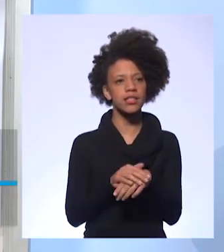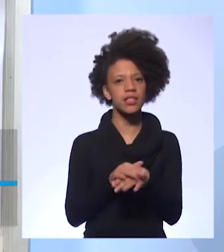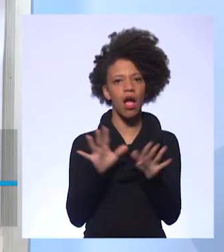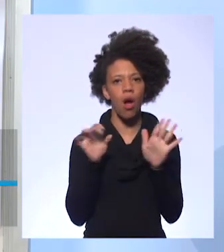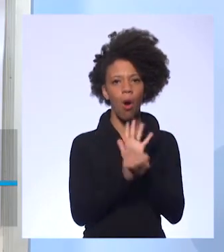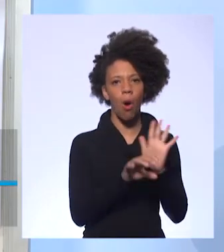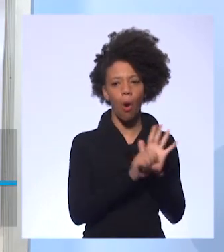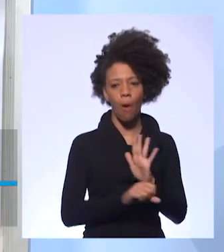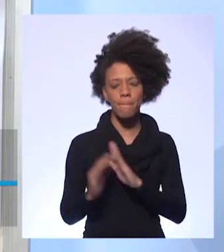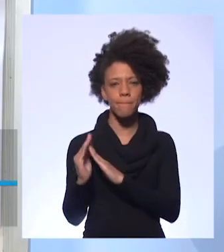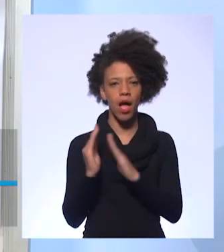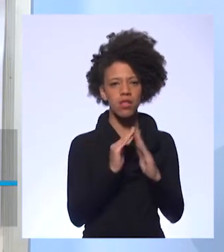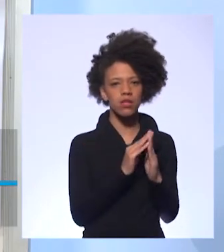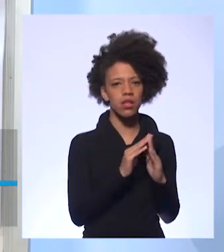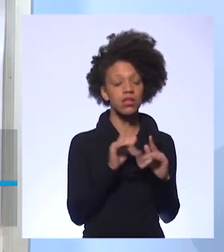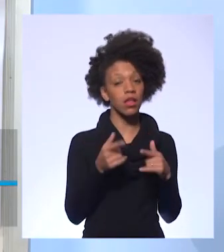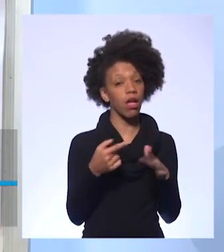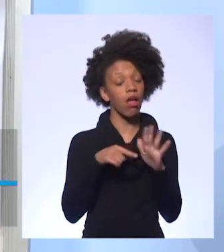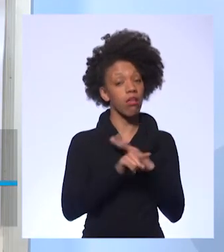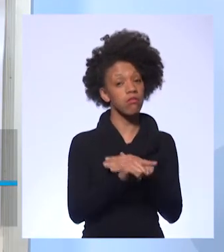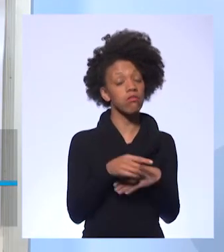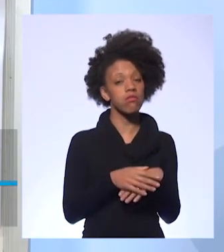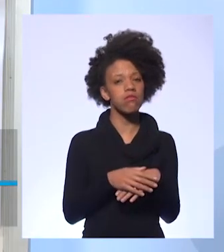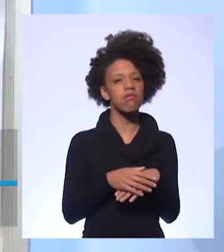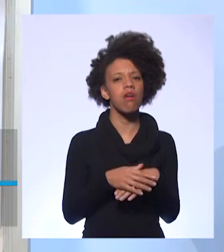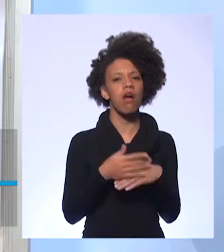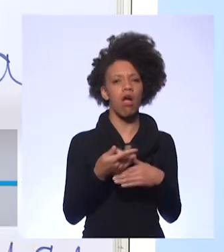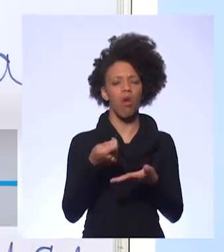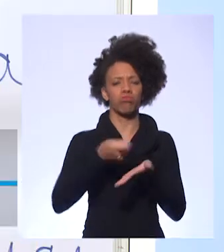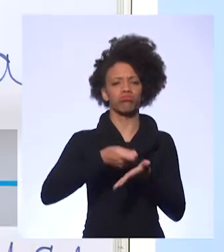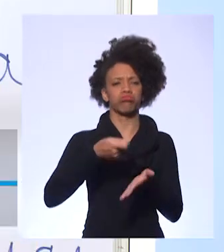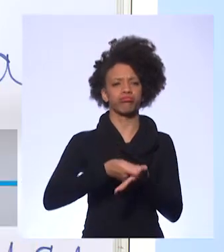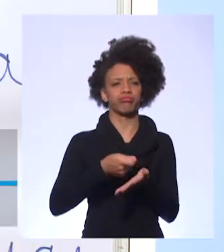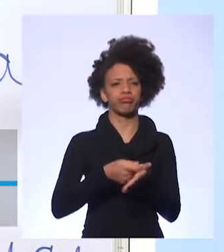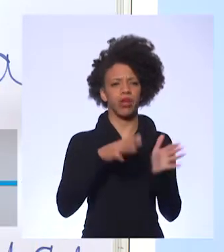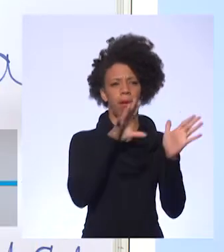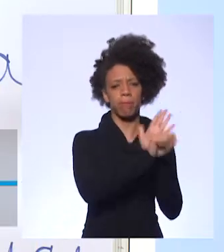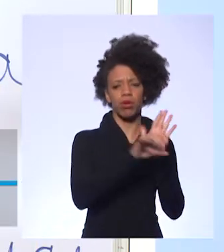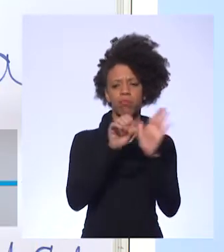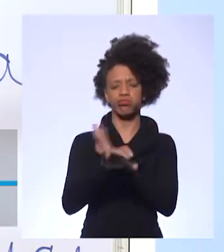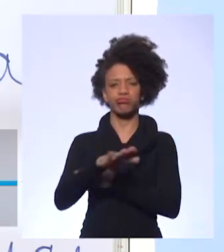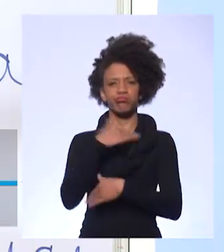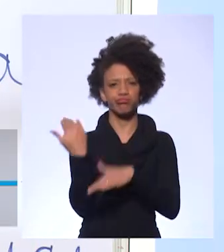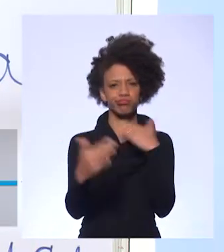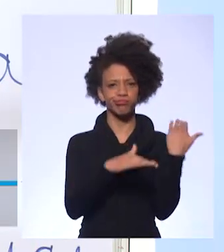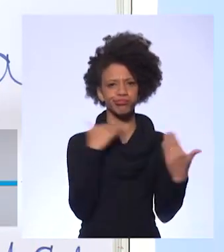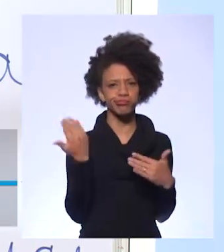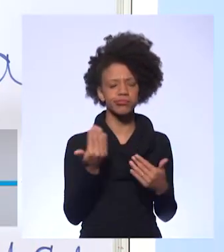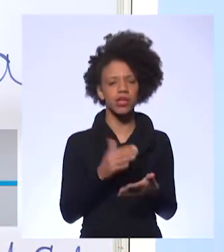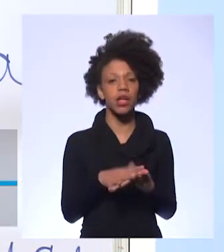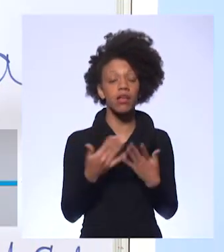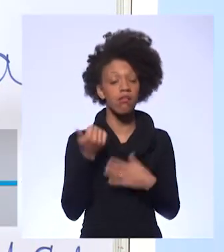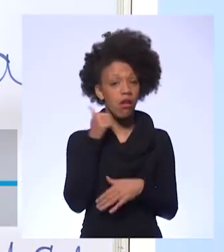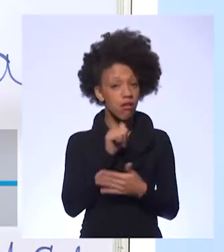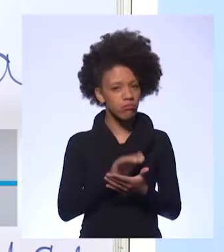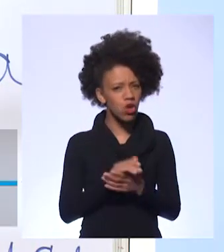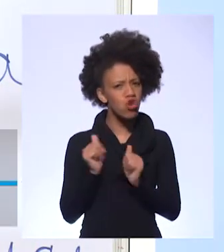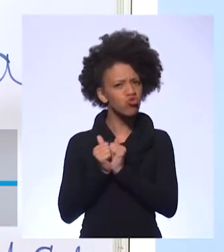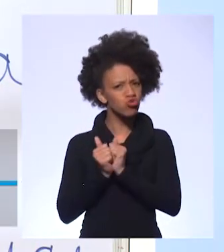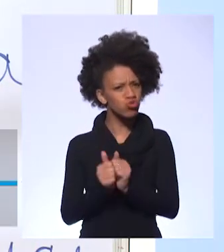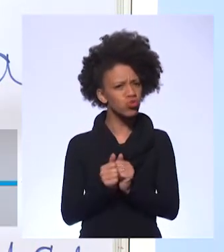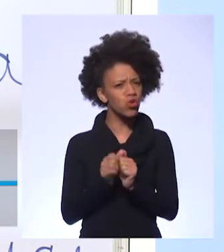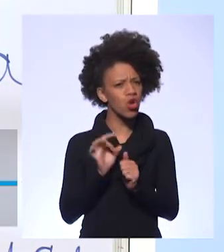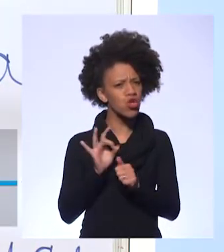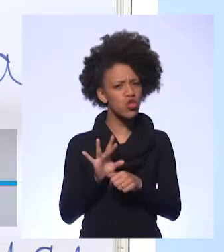saquear as casas e elas iam né os e antes do exército E amarrar matava saqueava e as mulheres e um